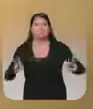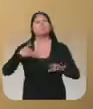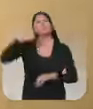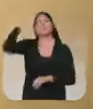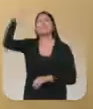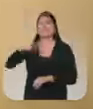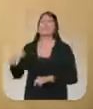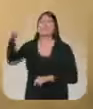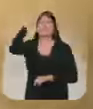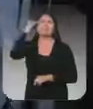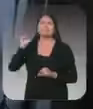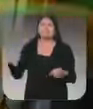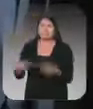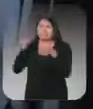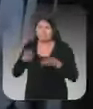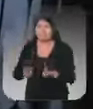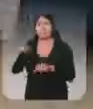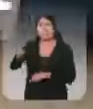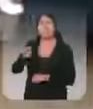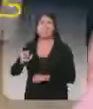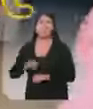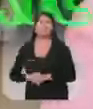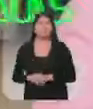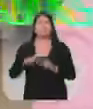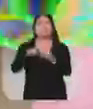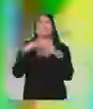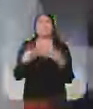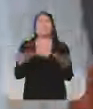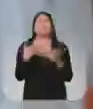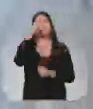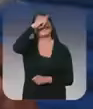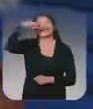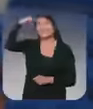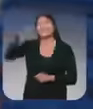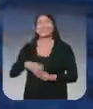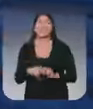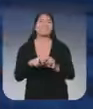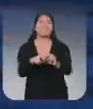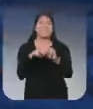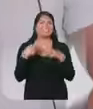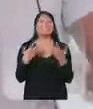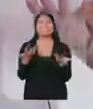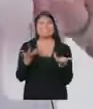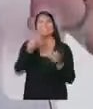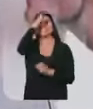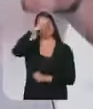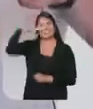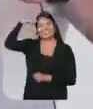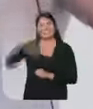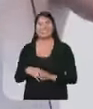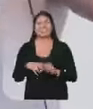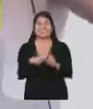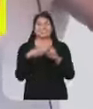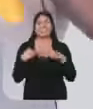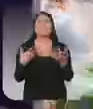O trabalho já sabe de cor. Quem merece vai continuar. É por isso que eu quero o Wilson. É por isso que eu